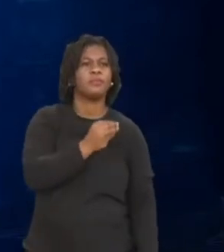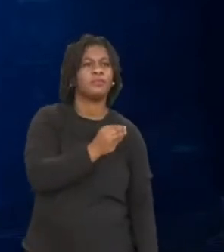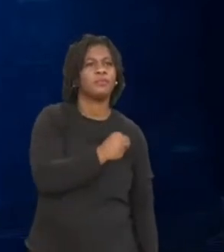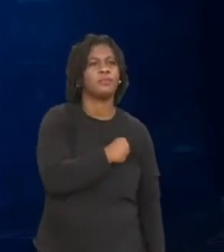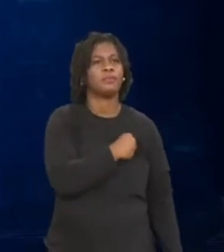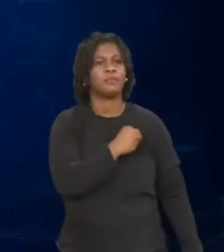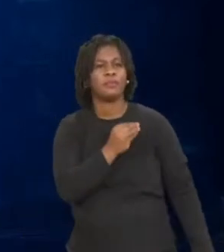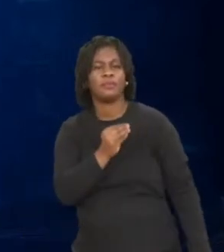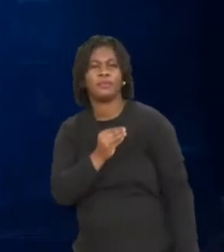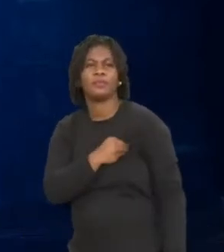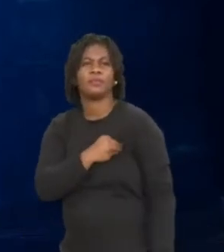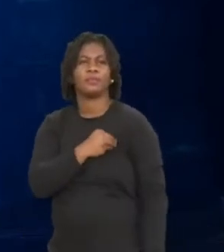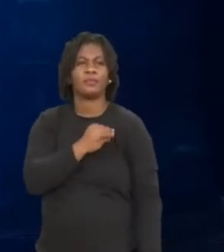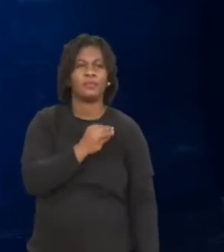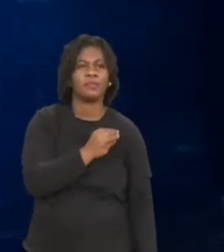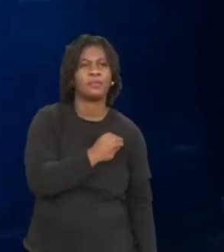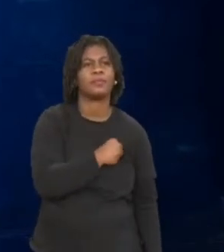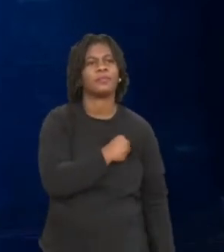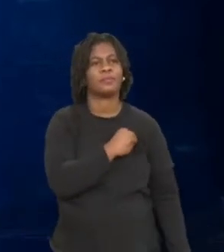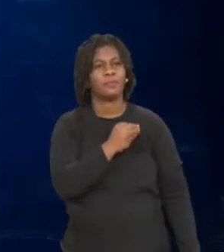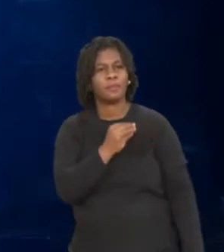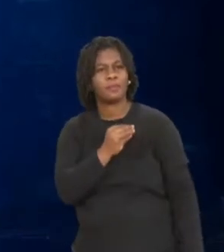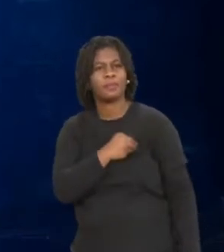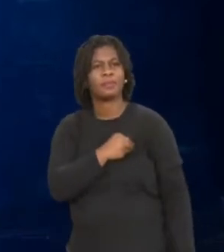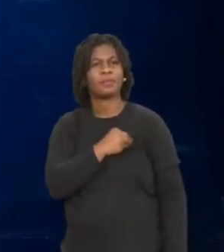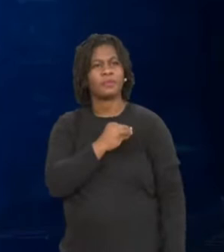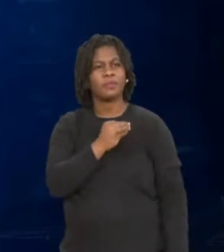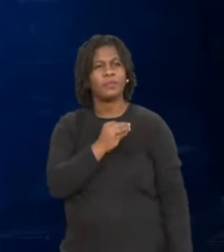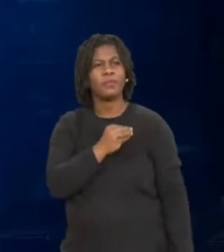maior pecador.